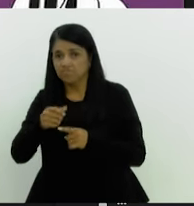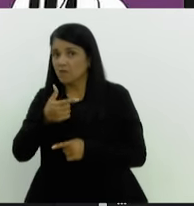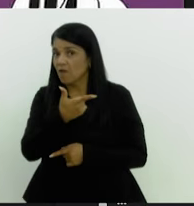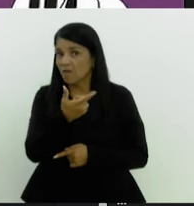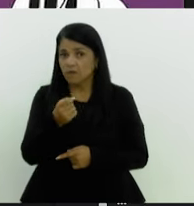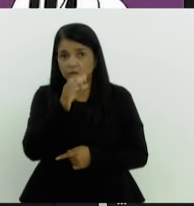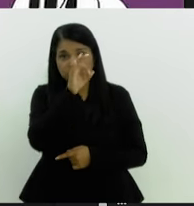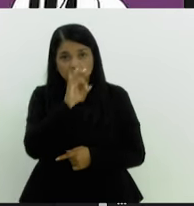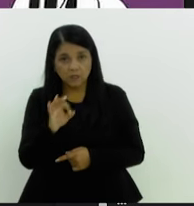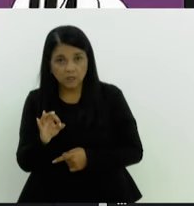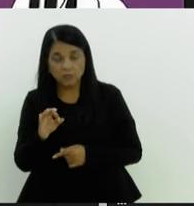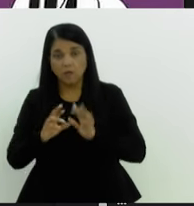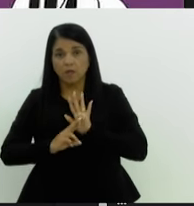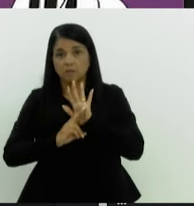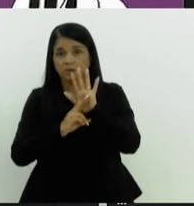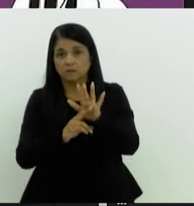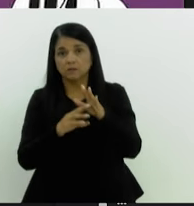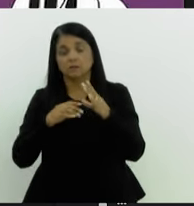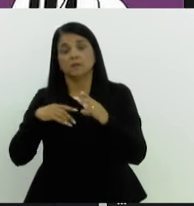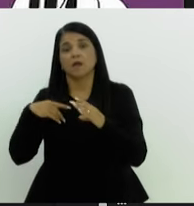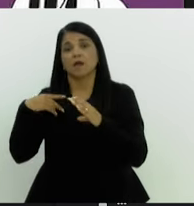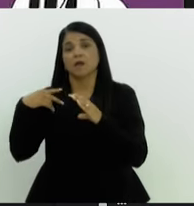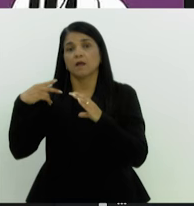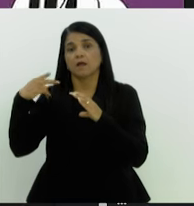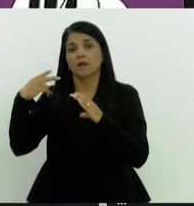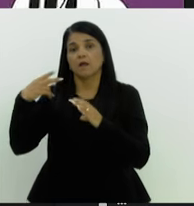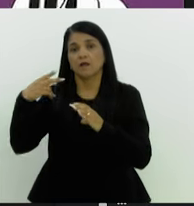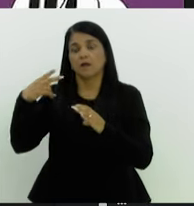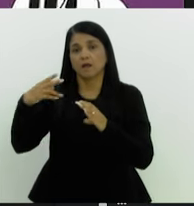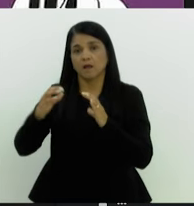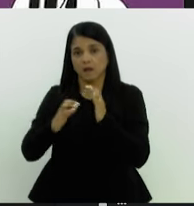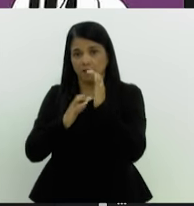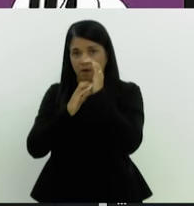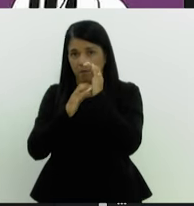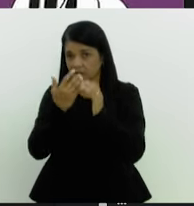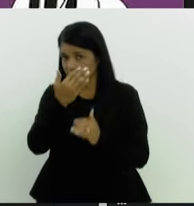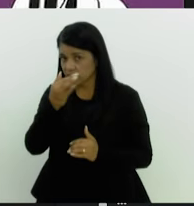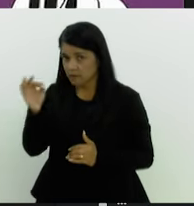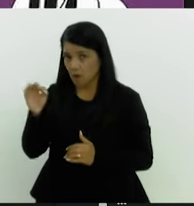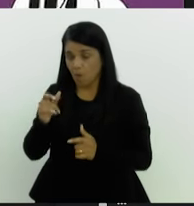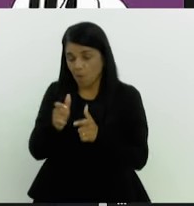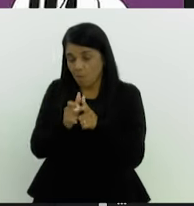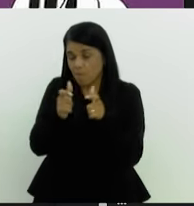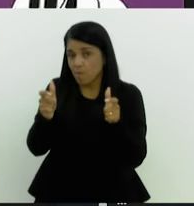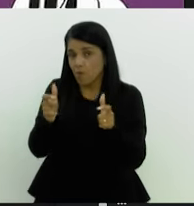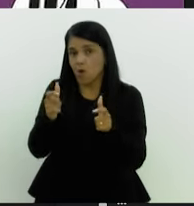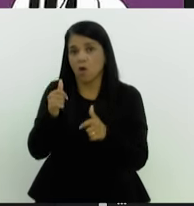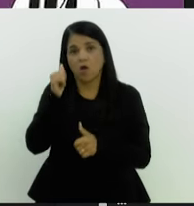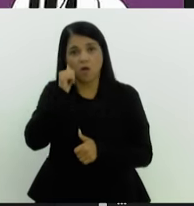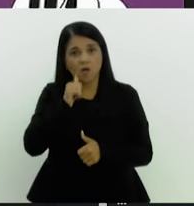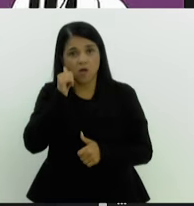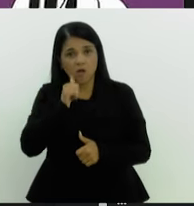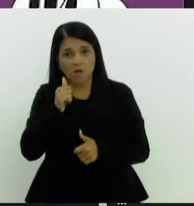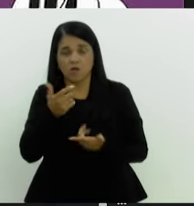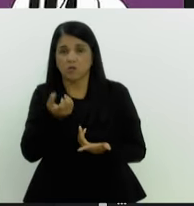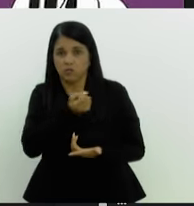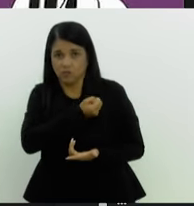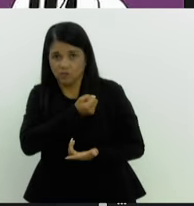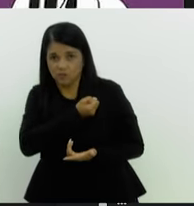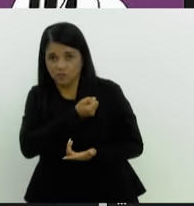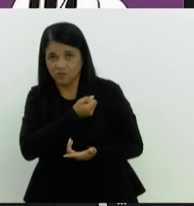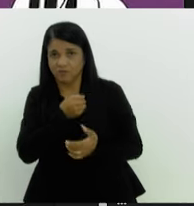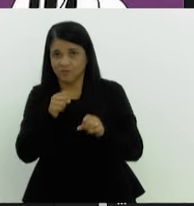representatividade feminina na Câmara Federal que a nossa onde nós temos maior número de mulheres parlamentares né